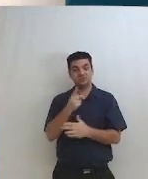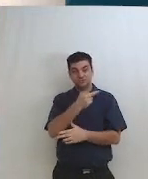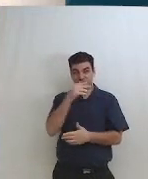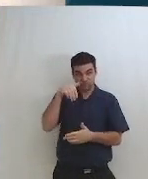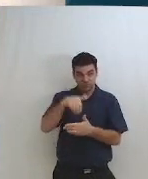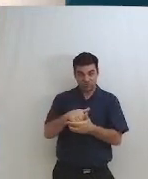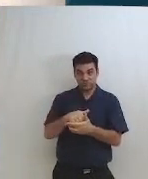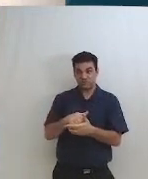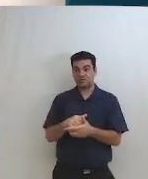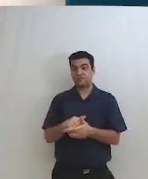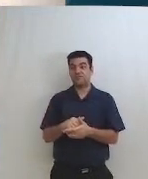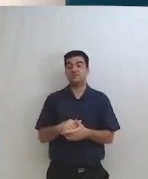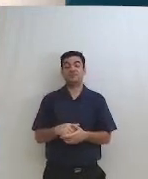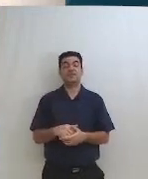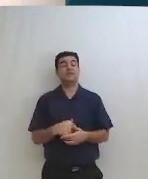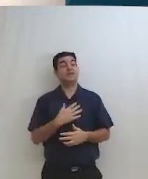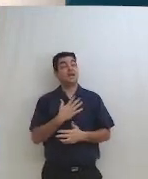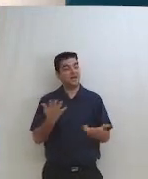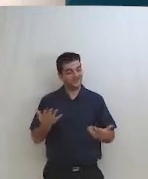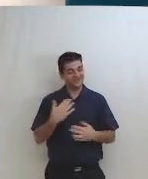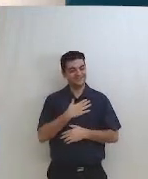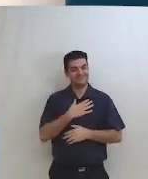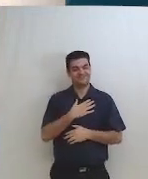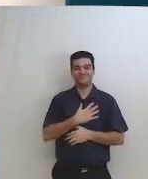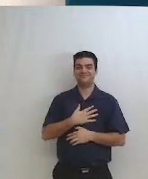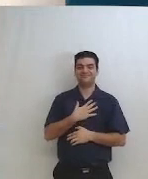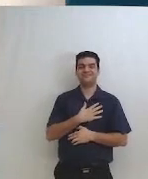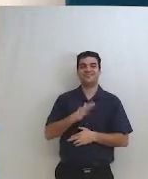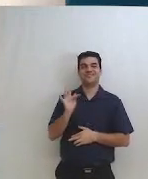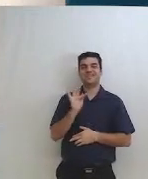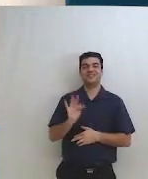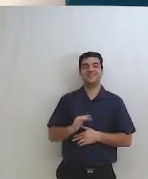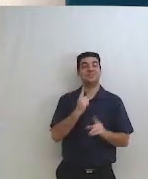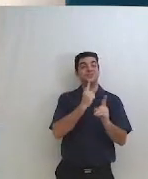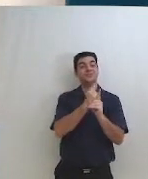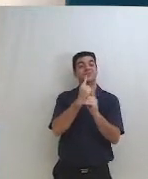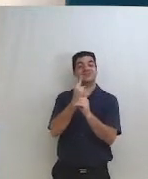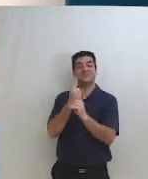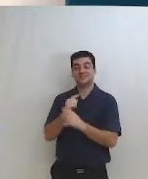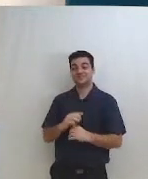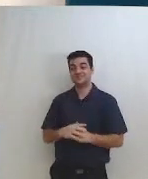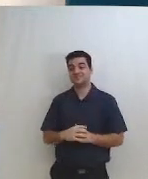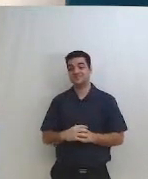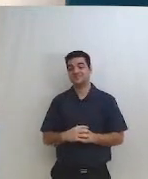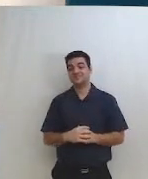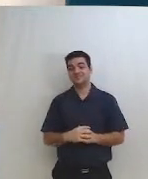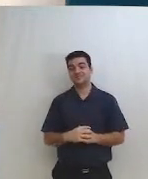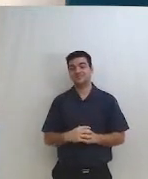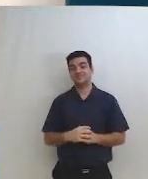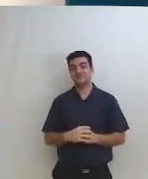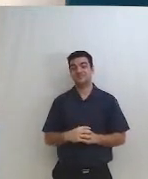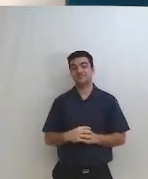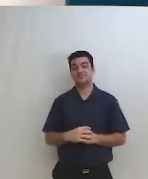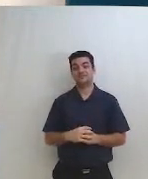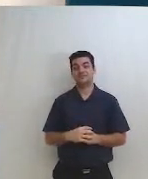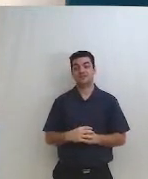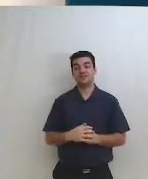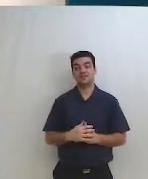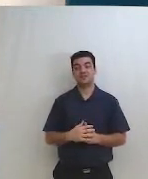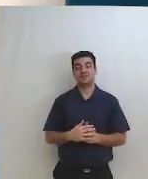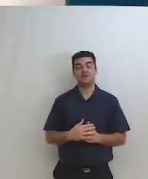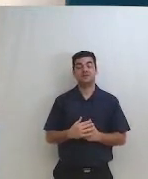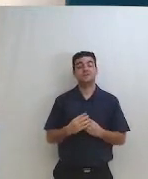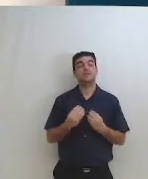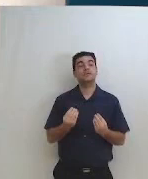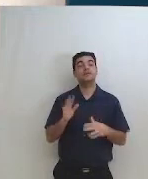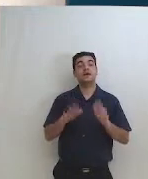de estar aqui hoje na mesma tela com a senhora. Como não seguem os precedentes